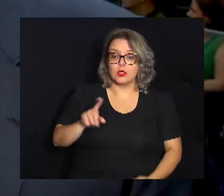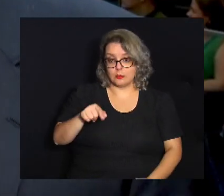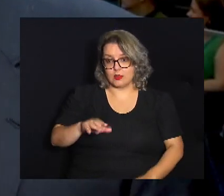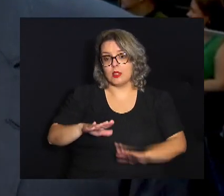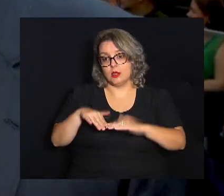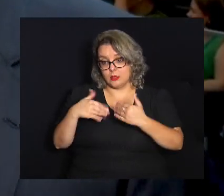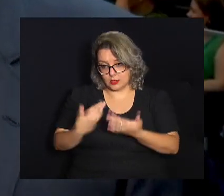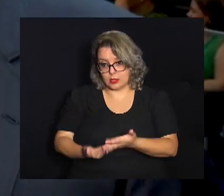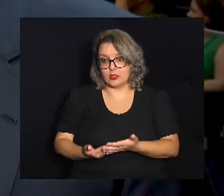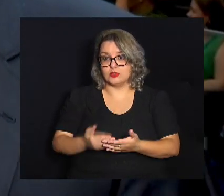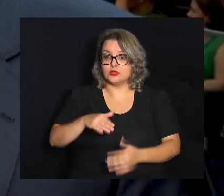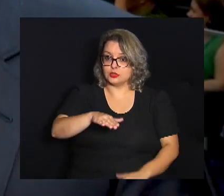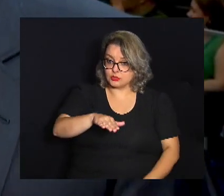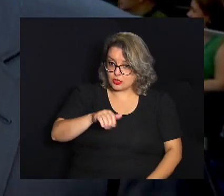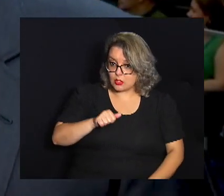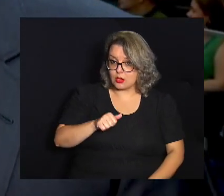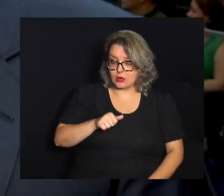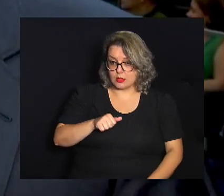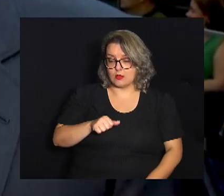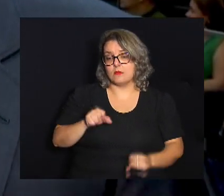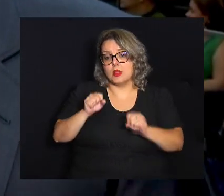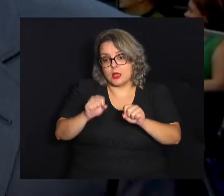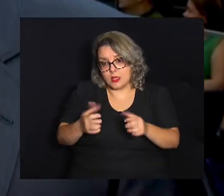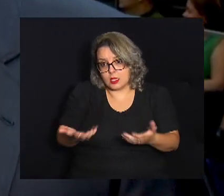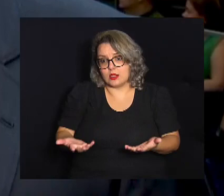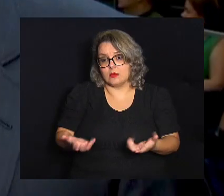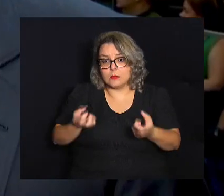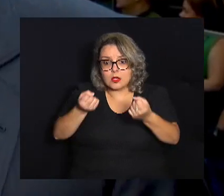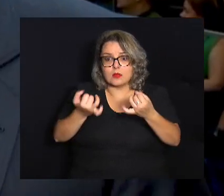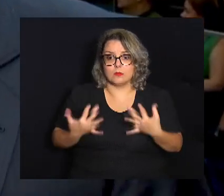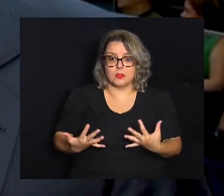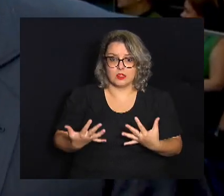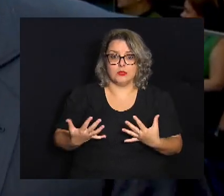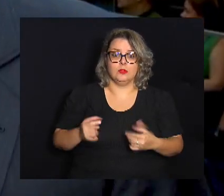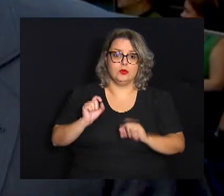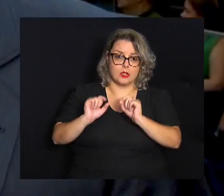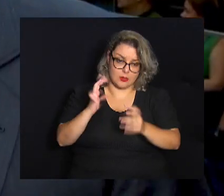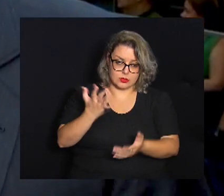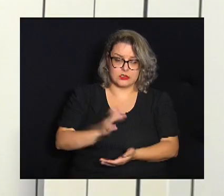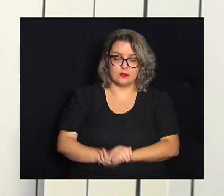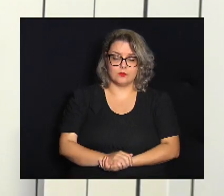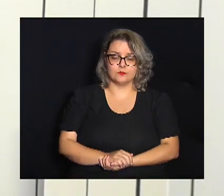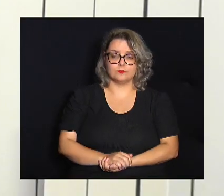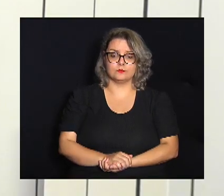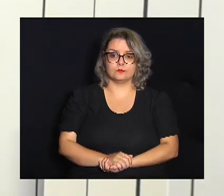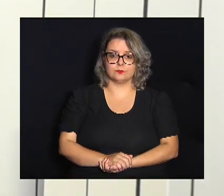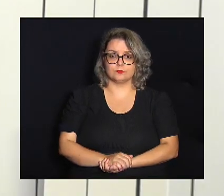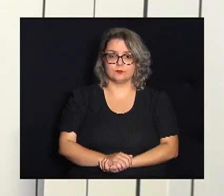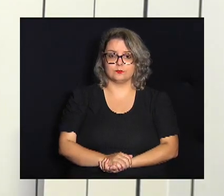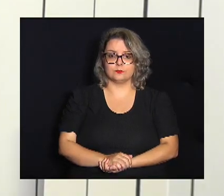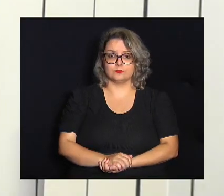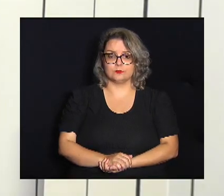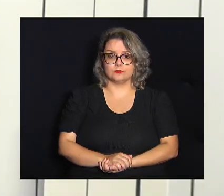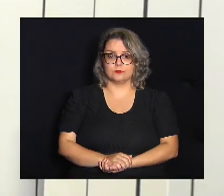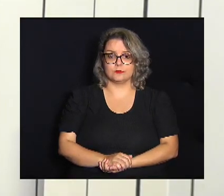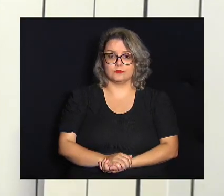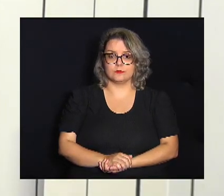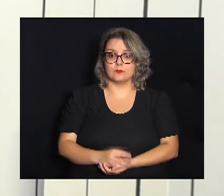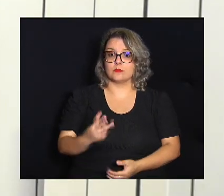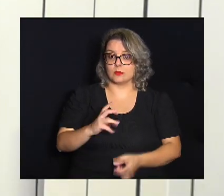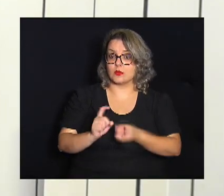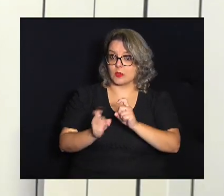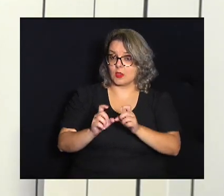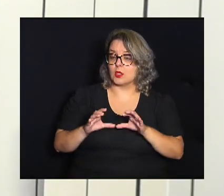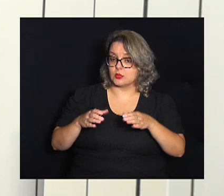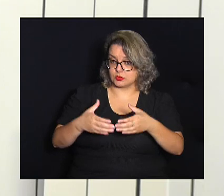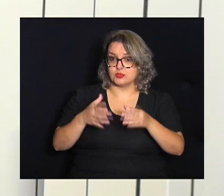requerimento de convocação para que possa se explicar dessa situação. A terceira reunião da